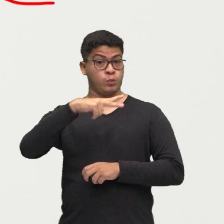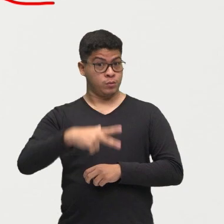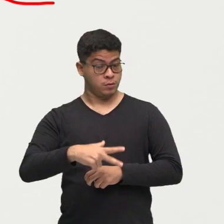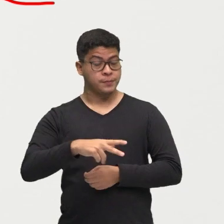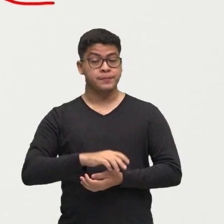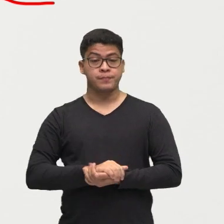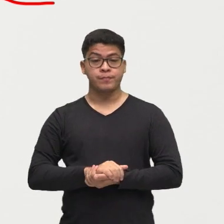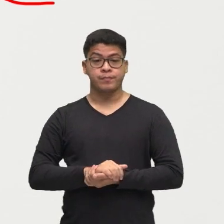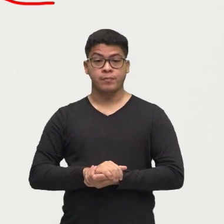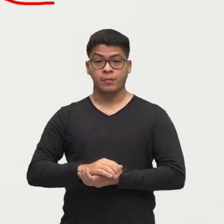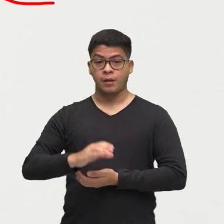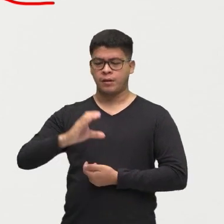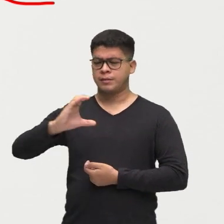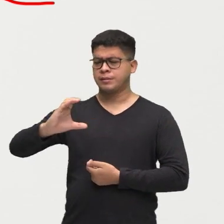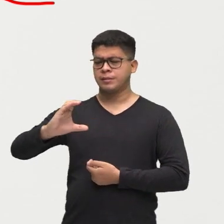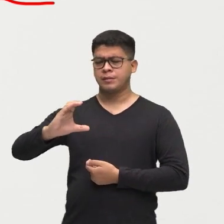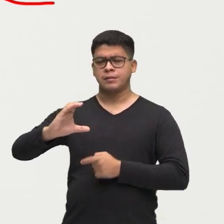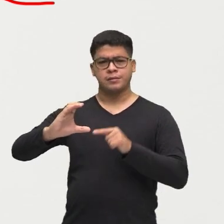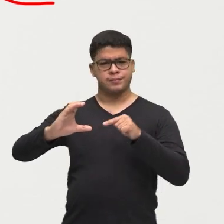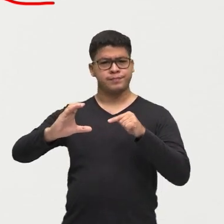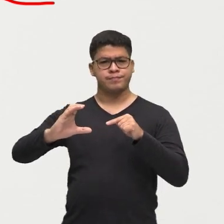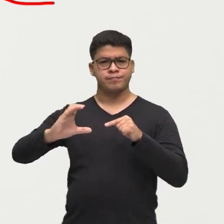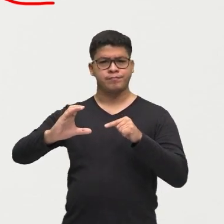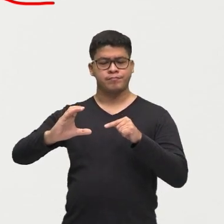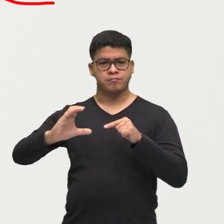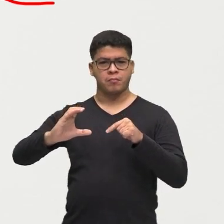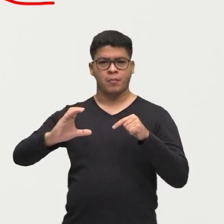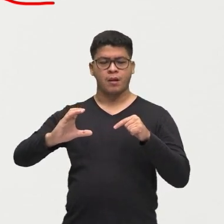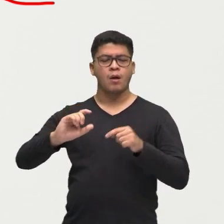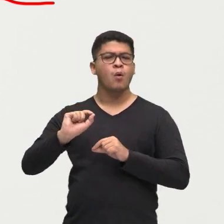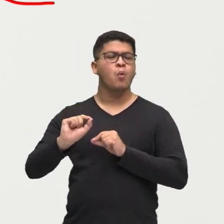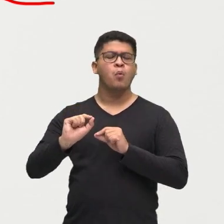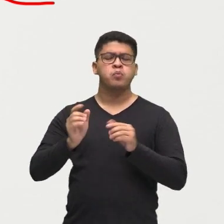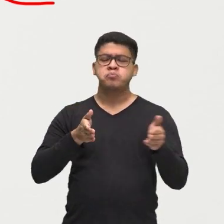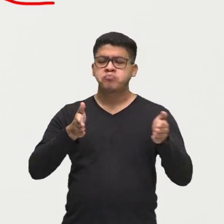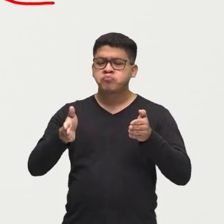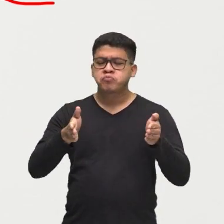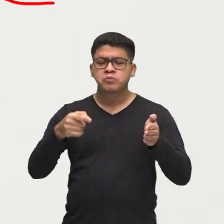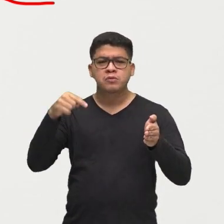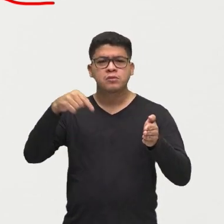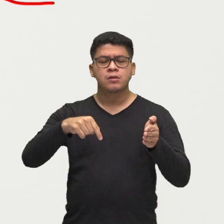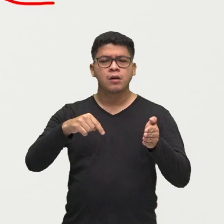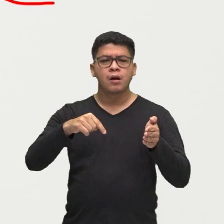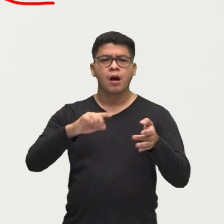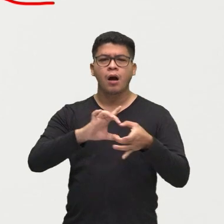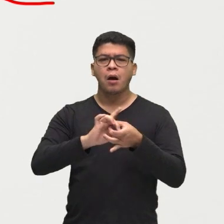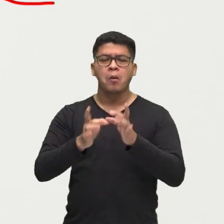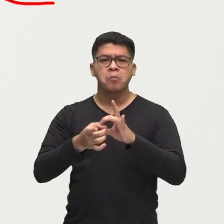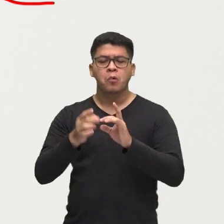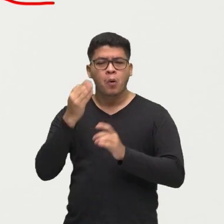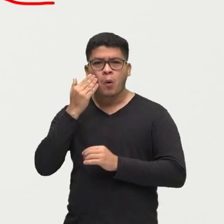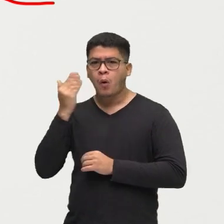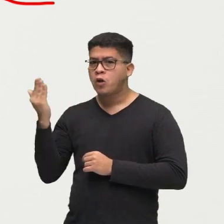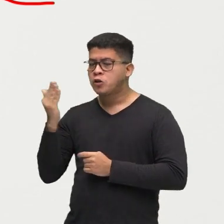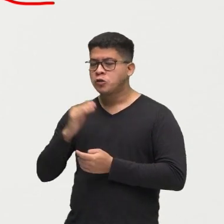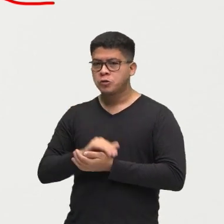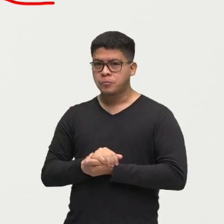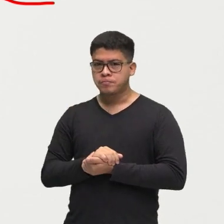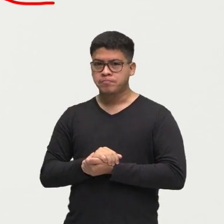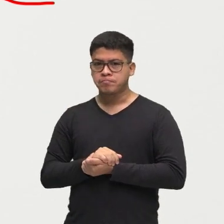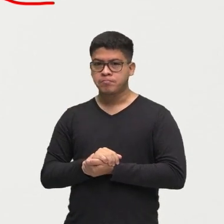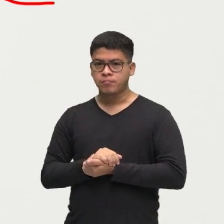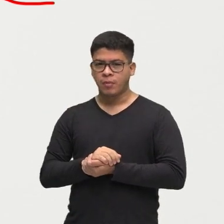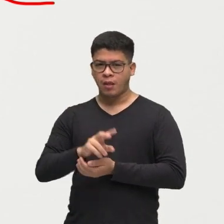e Vitor Hugo, certo? Desse contexto aí, quem nós encontramos? Vitor Hugo, que não faz